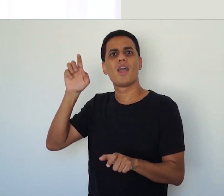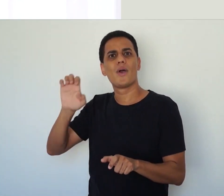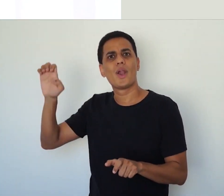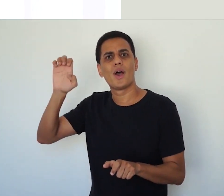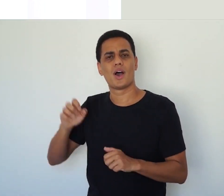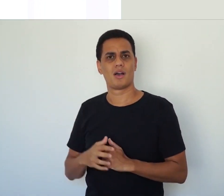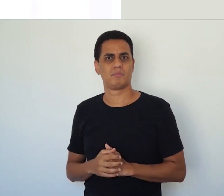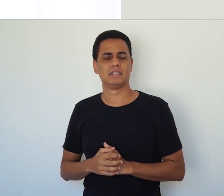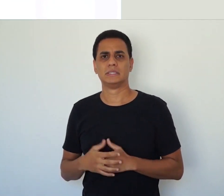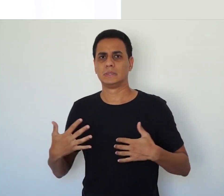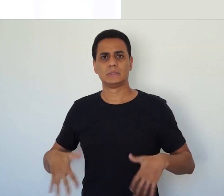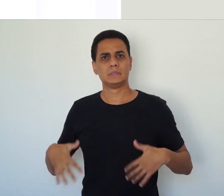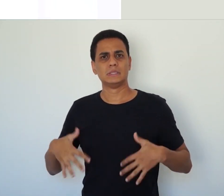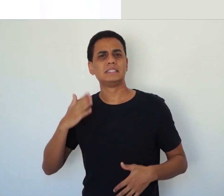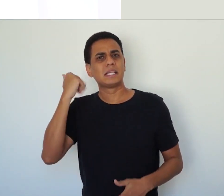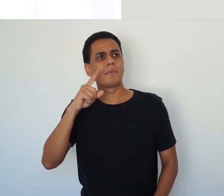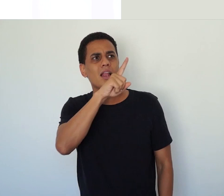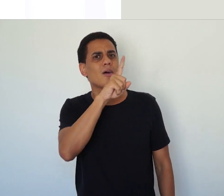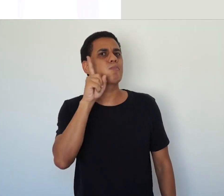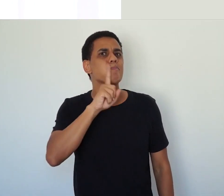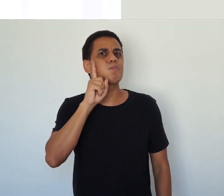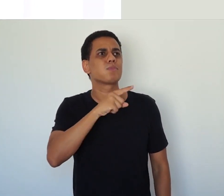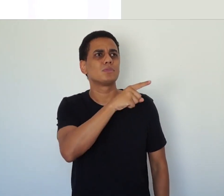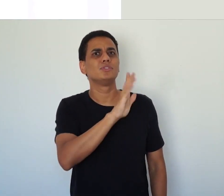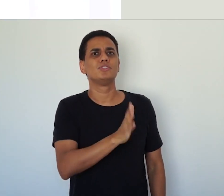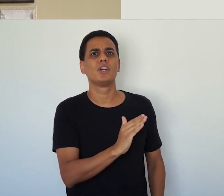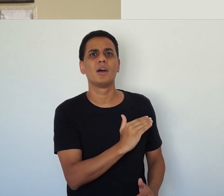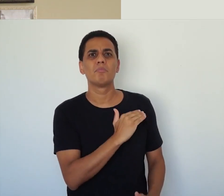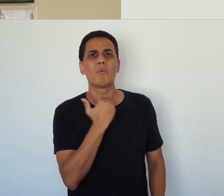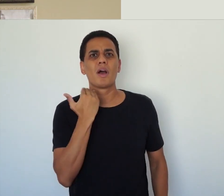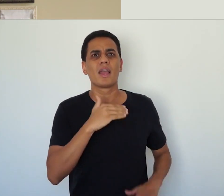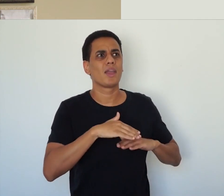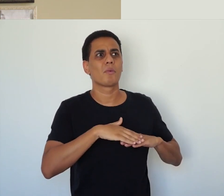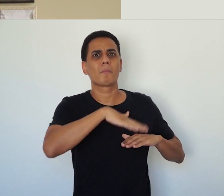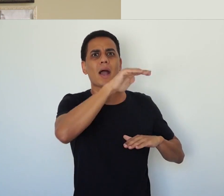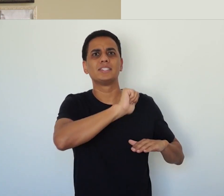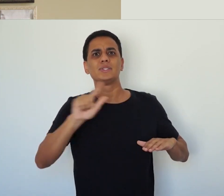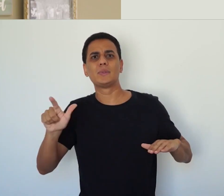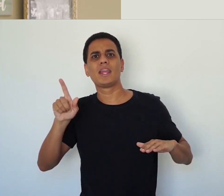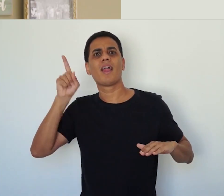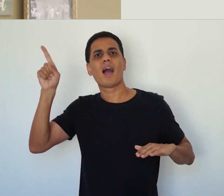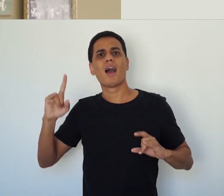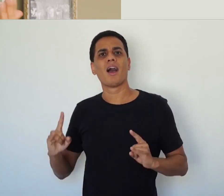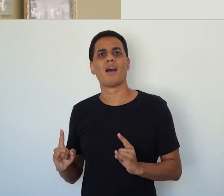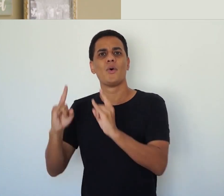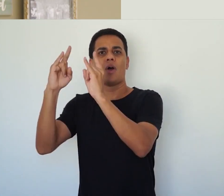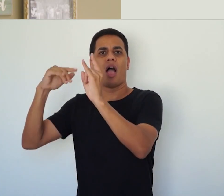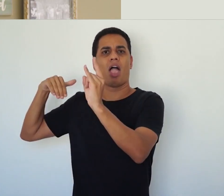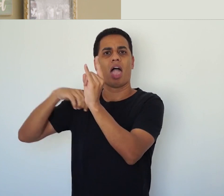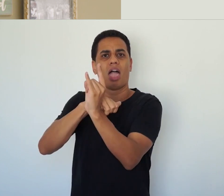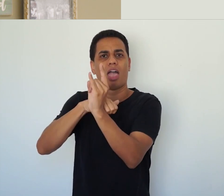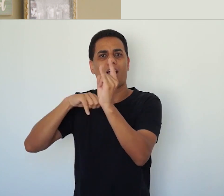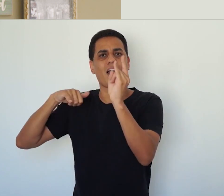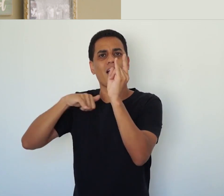Europa. É muito doído para nós pensar que os Estados Unidos já morreu mais pessoas do que lidou com o 11 de setembro,